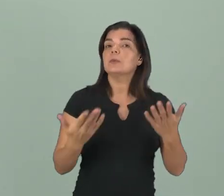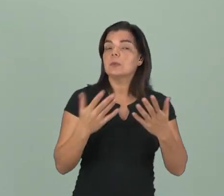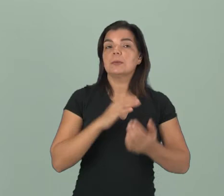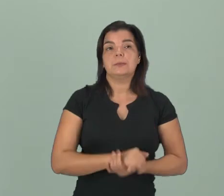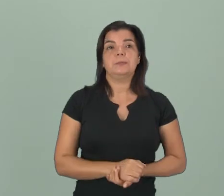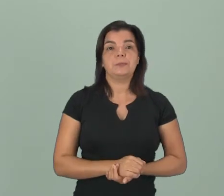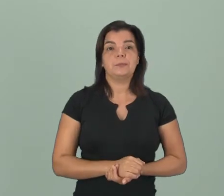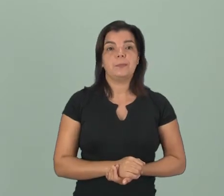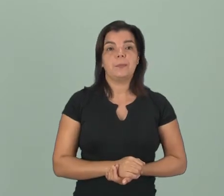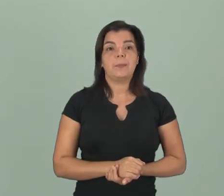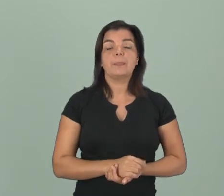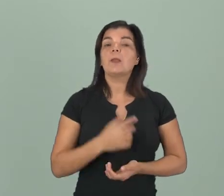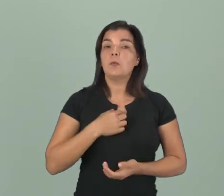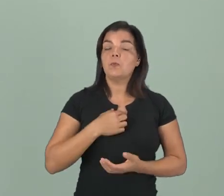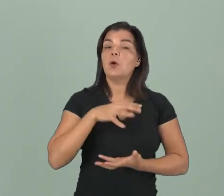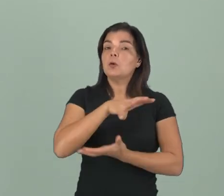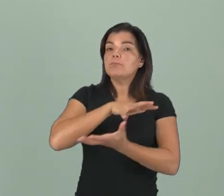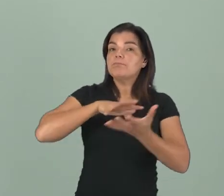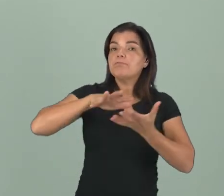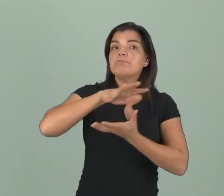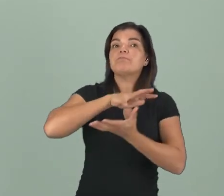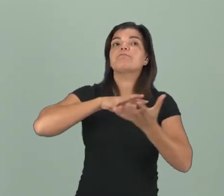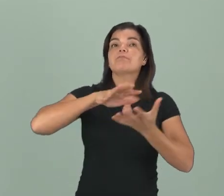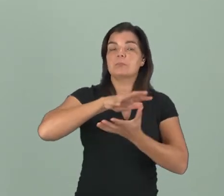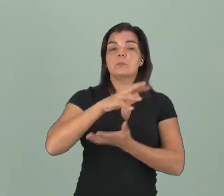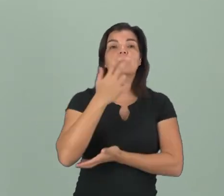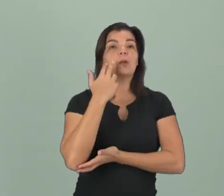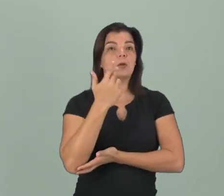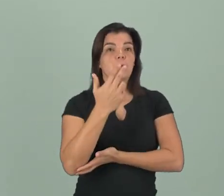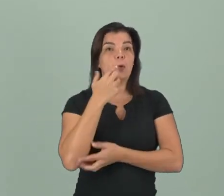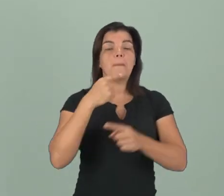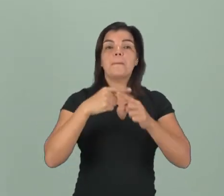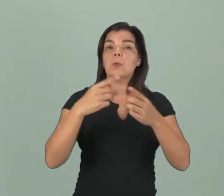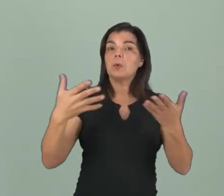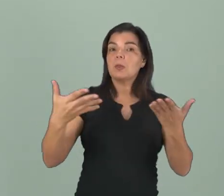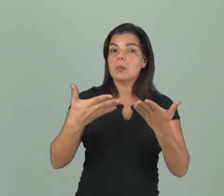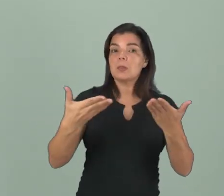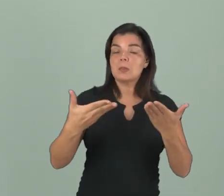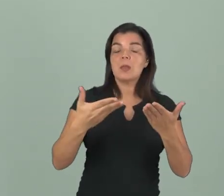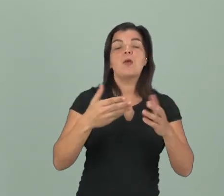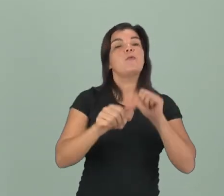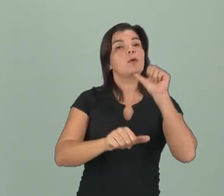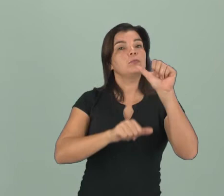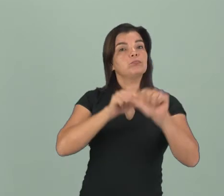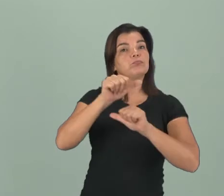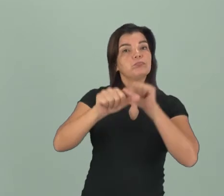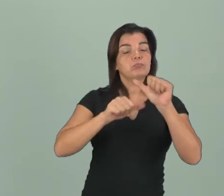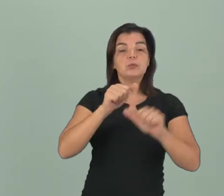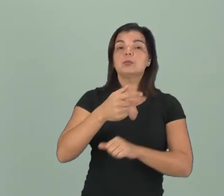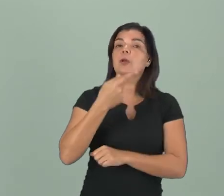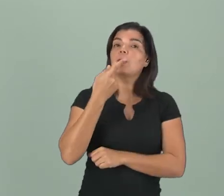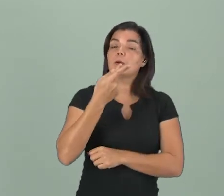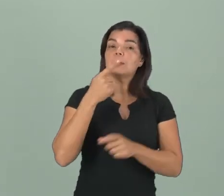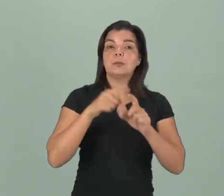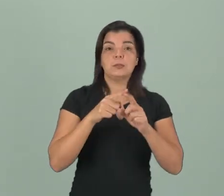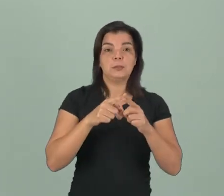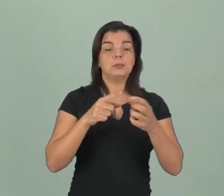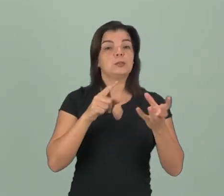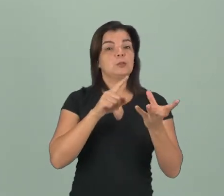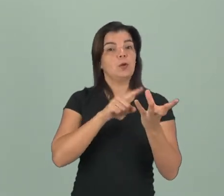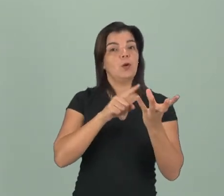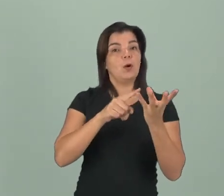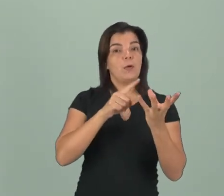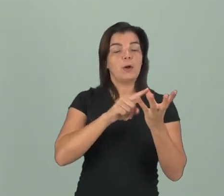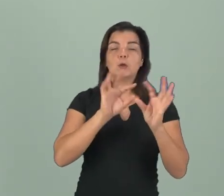vocálica ela foi uma revolução lá na promoção na língua porque houve uma mudança nessa questão de pronúncia as vogais